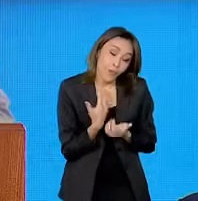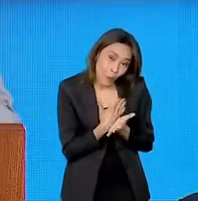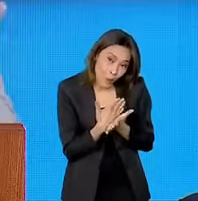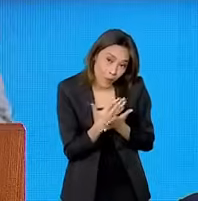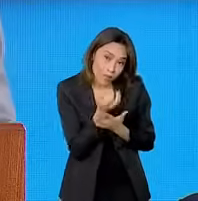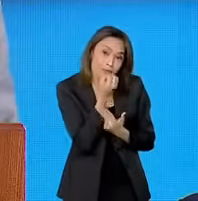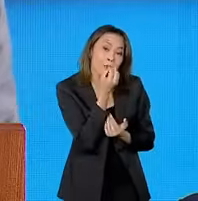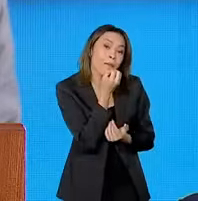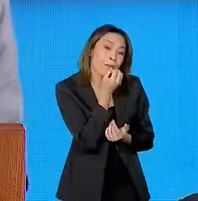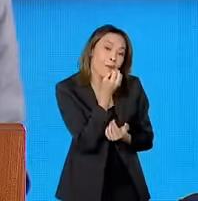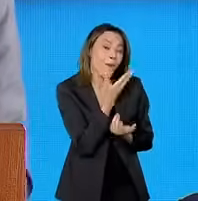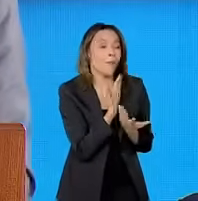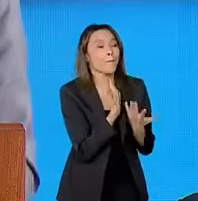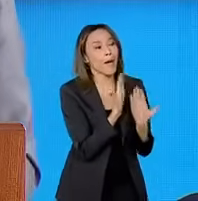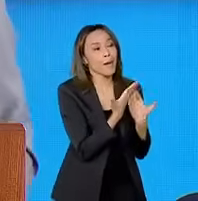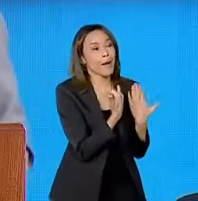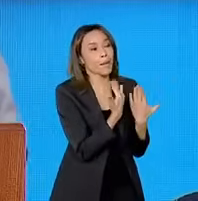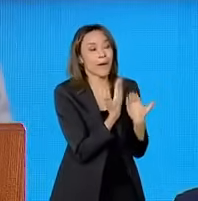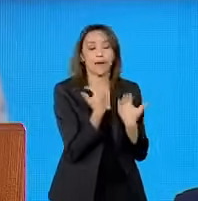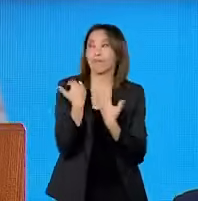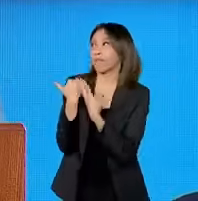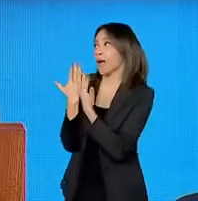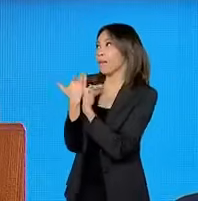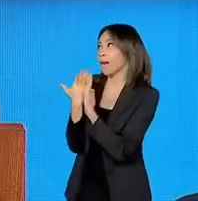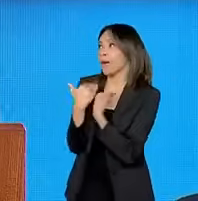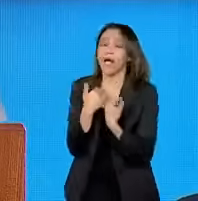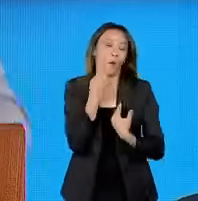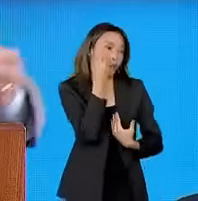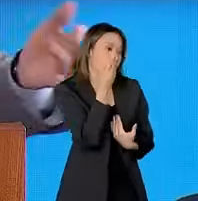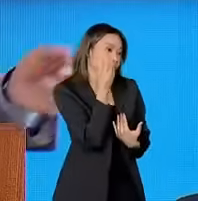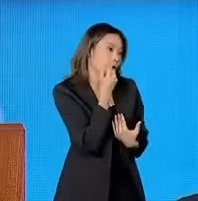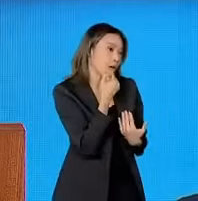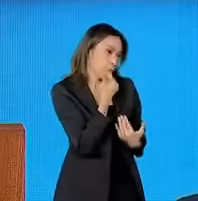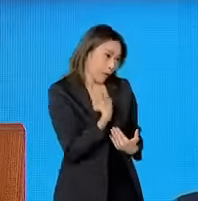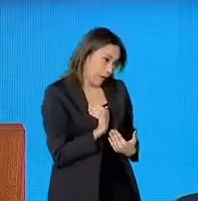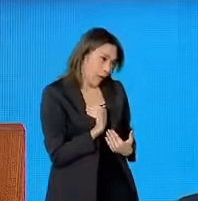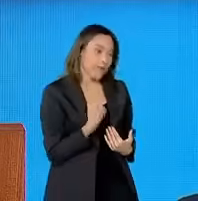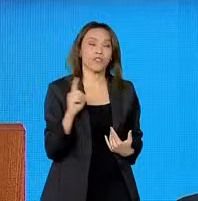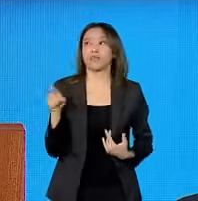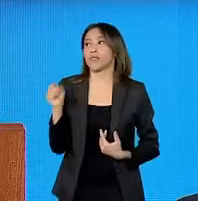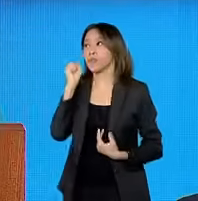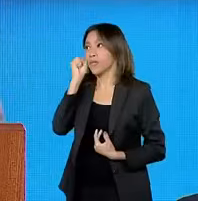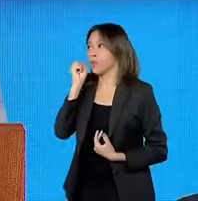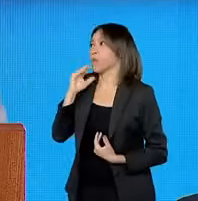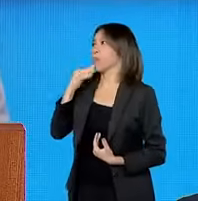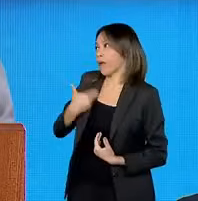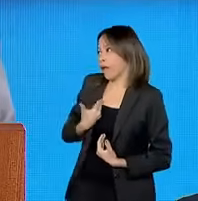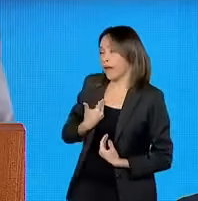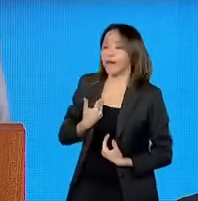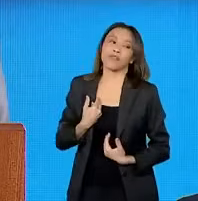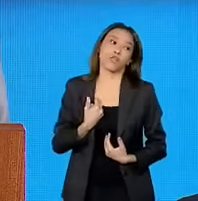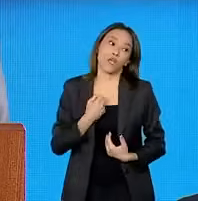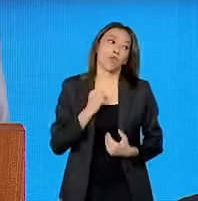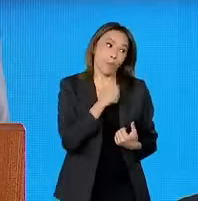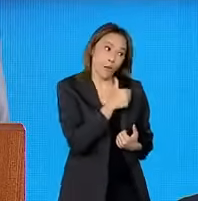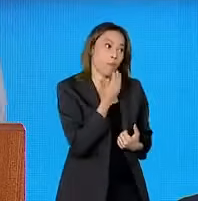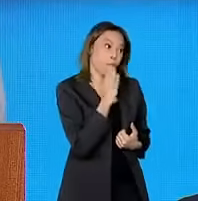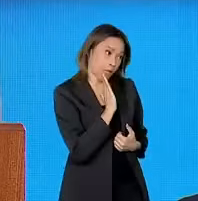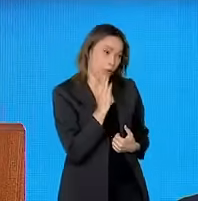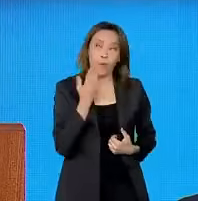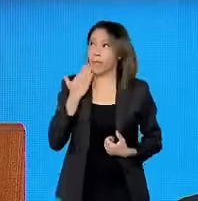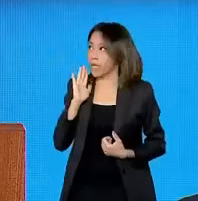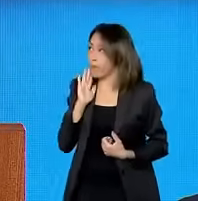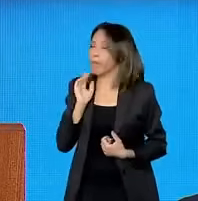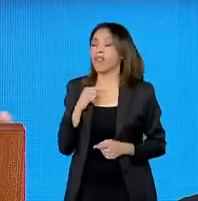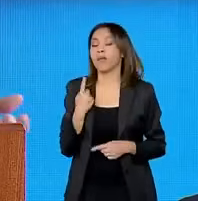começo. No começo, o deputado pede uma coisa, o senador pede uma coisa, você promete que está maravilhoso.